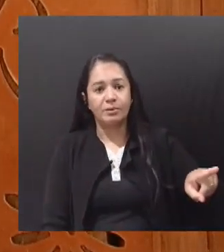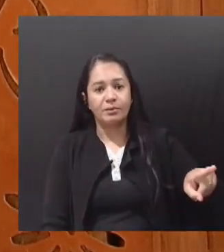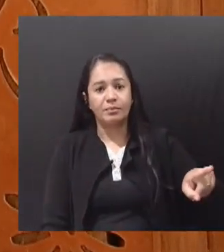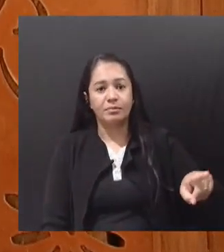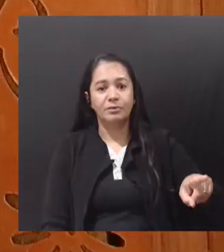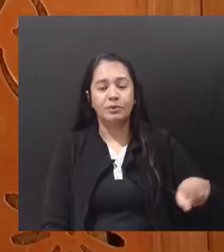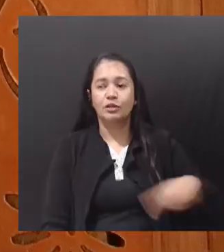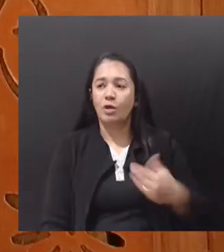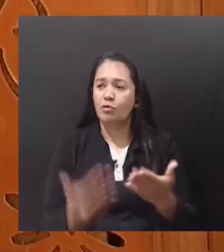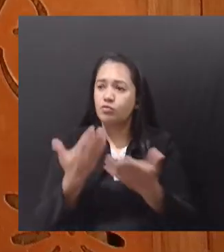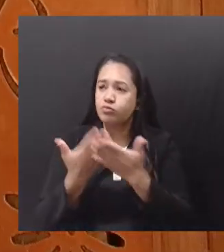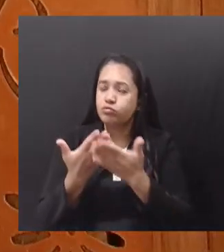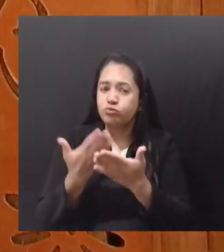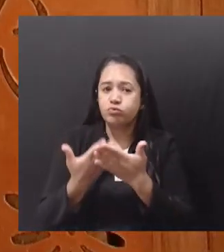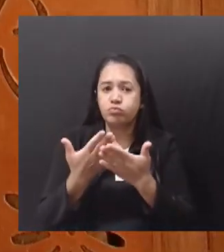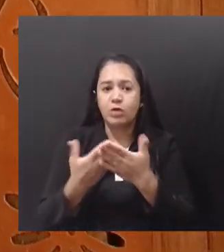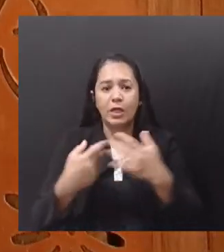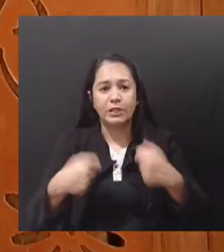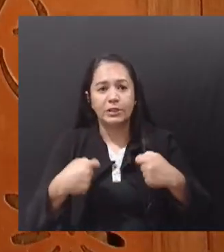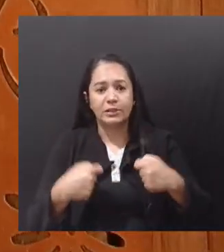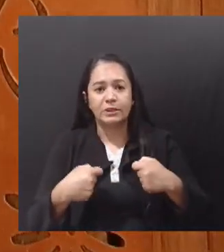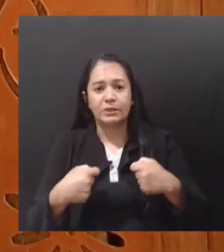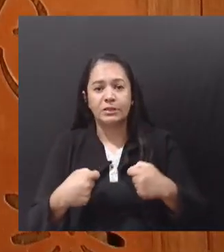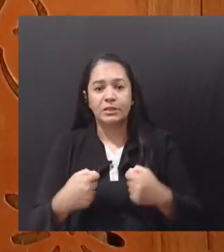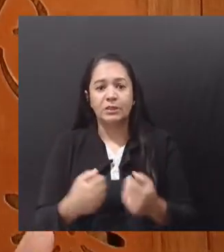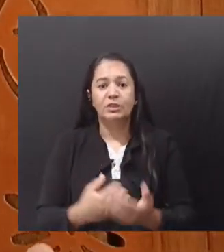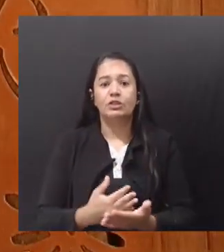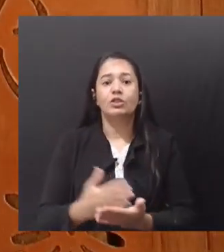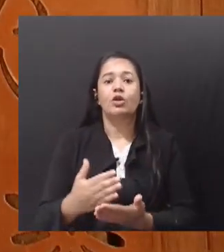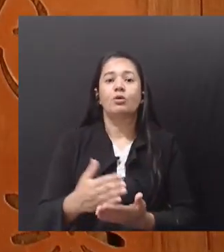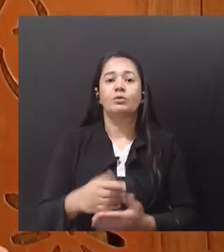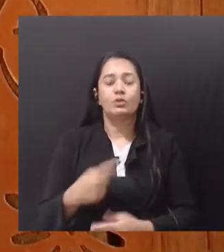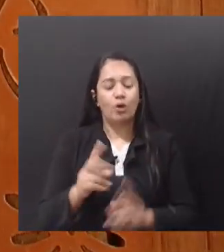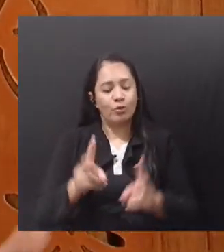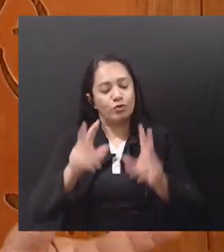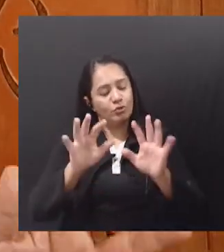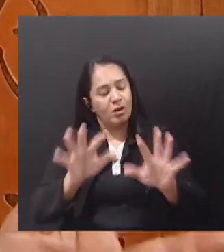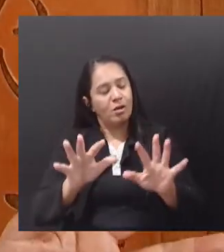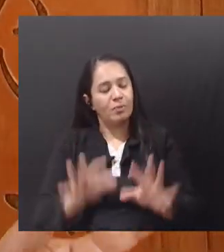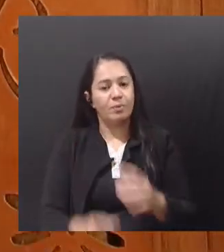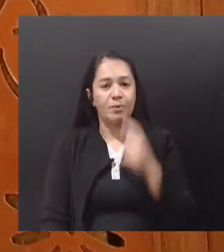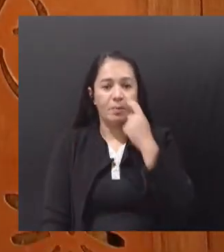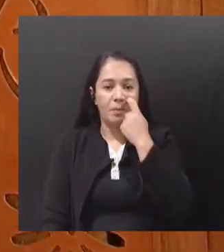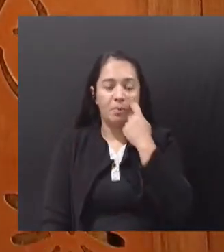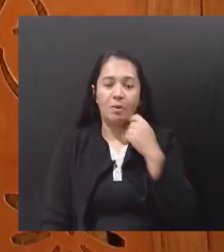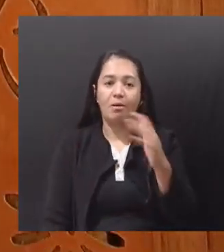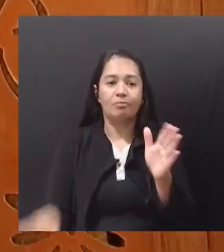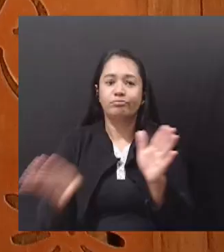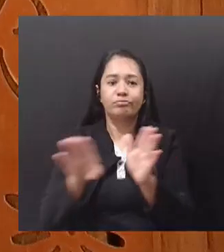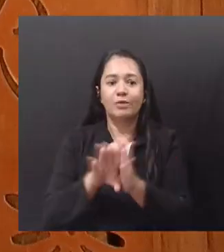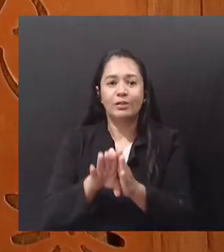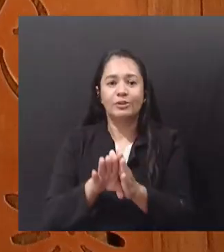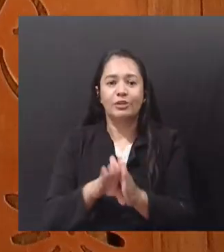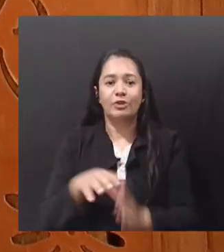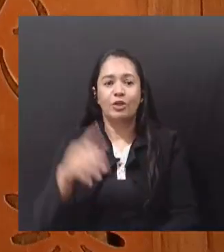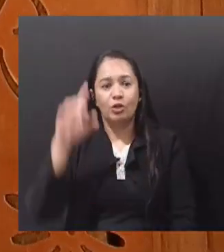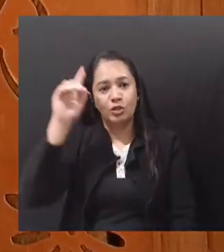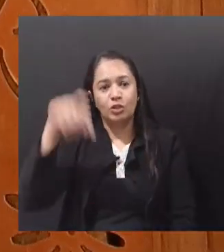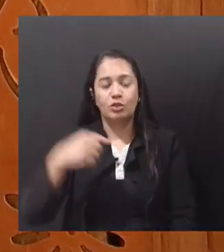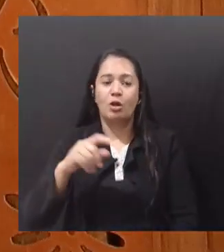estudamos, viabilizamos a necessidade de implantar, implantamos e ficamos lá até o dia que a gente puder.